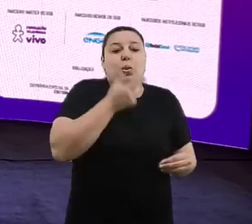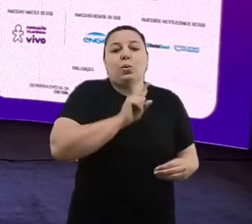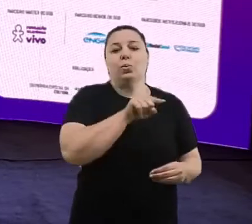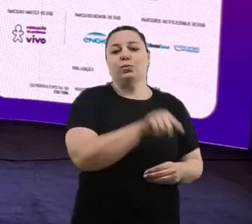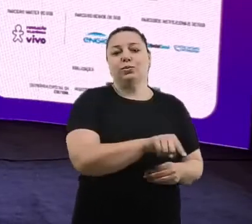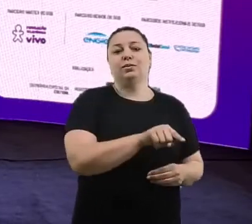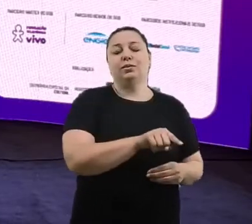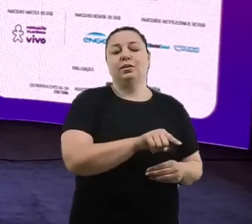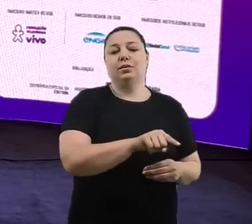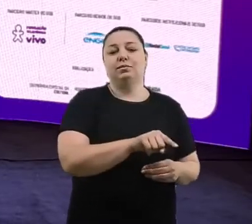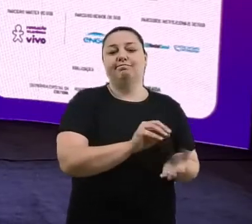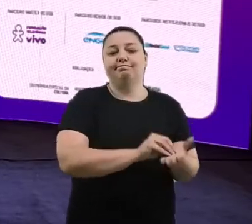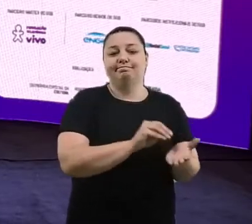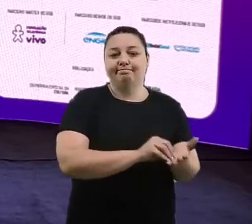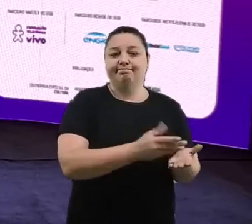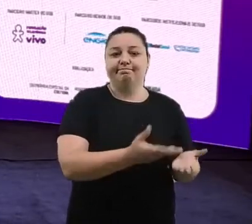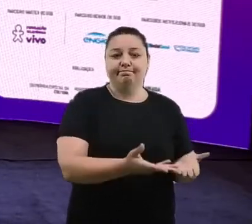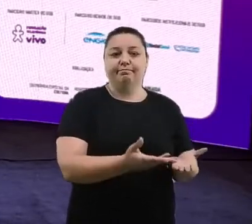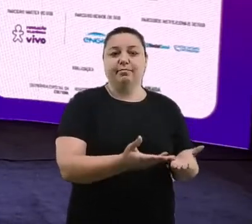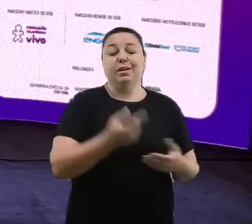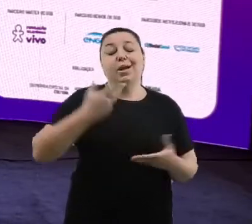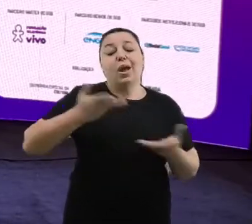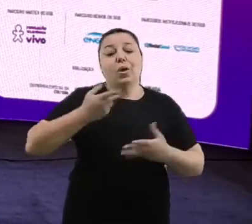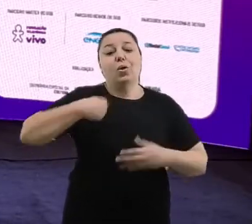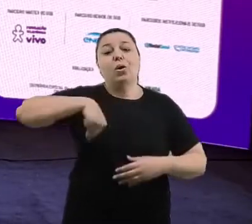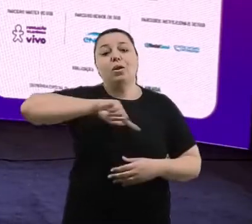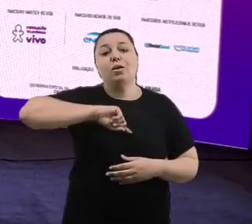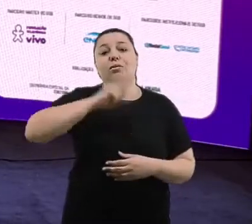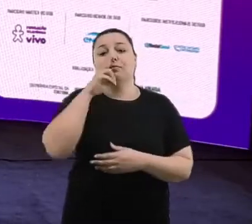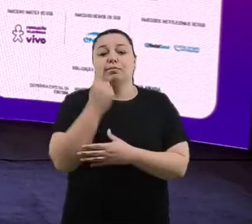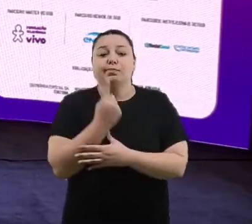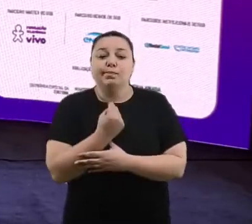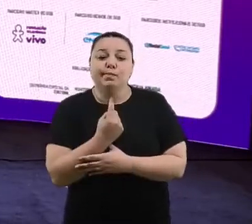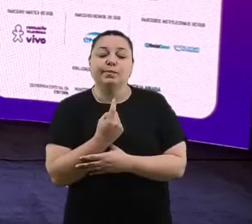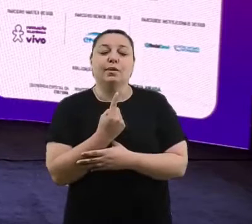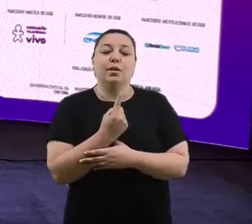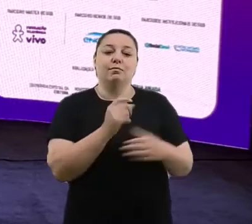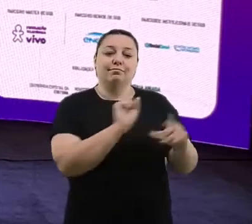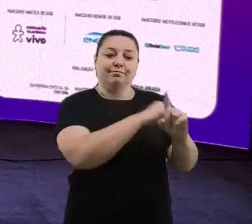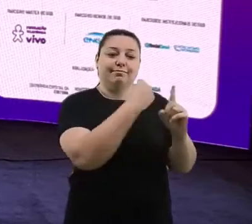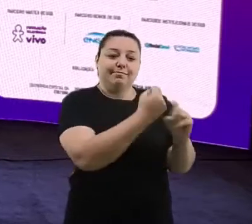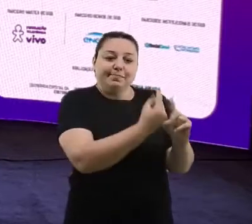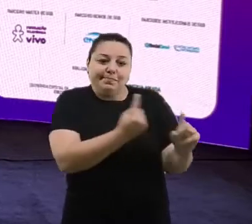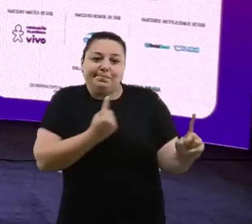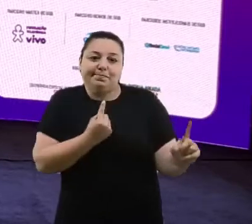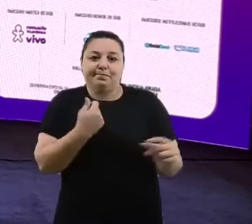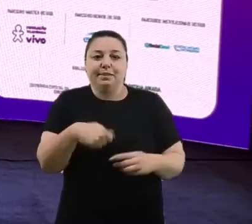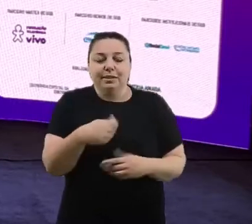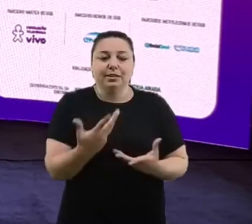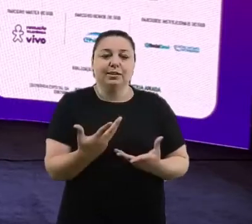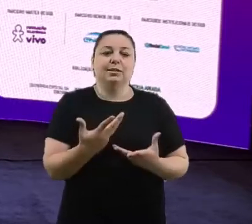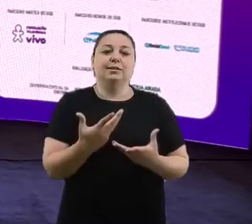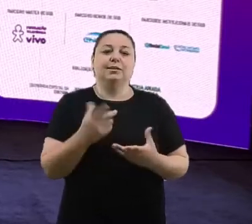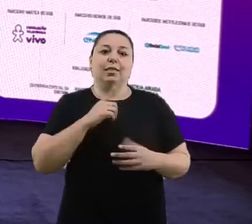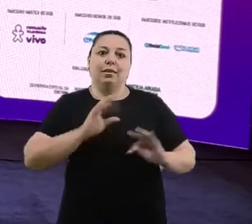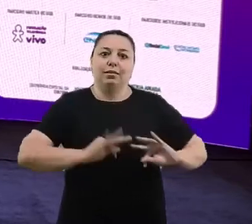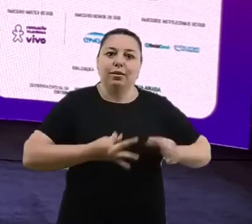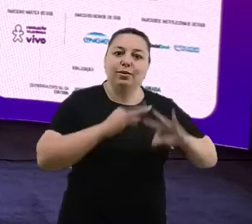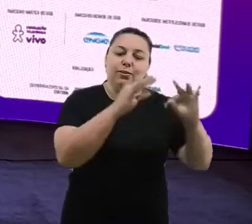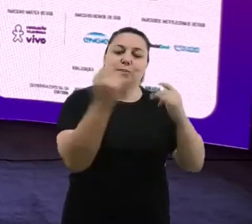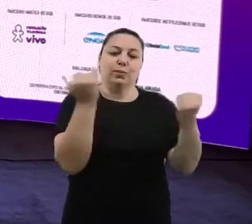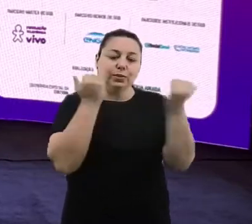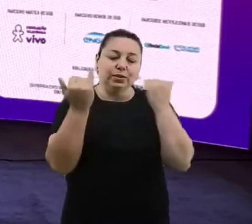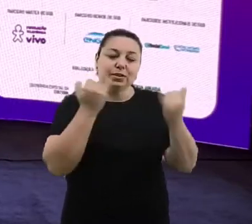aqui, né, em isolamento, na digitalização forçada, e tudo isso leva a um outro cenário.